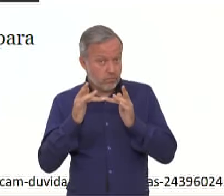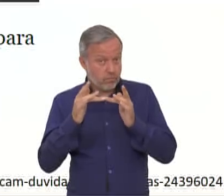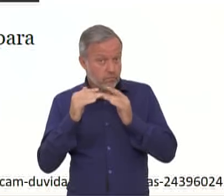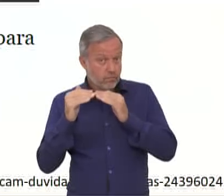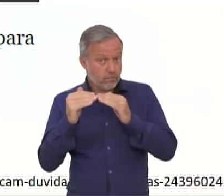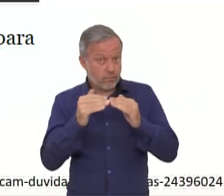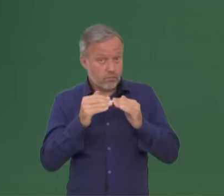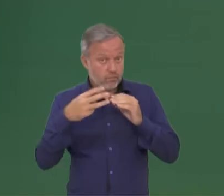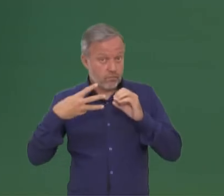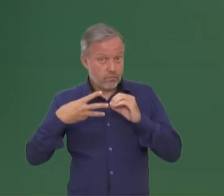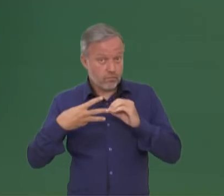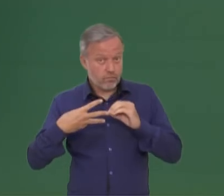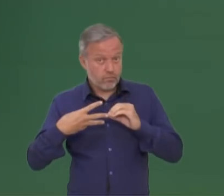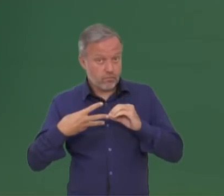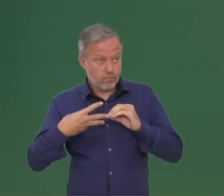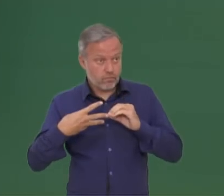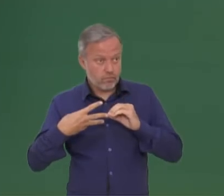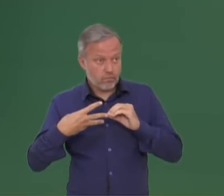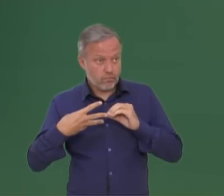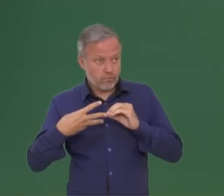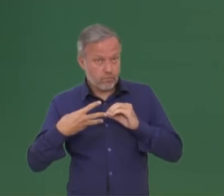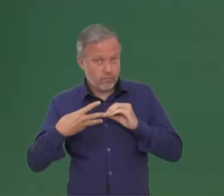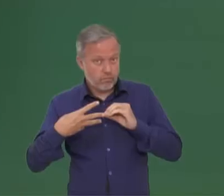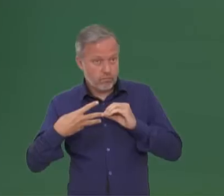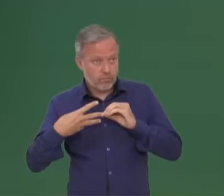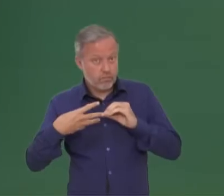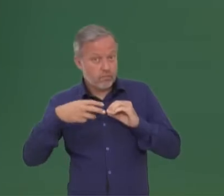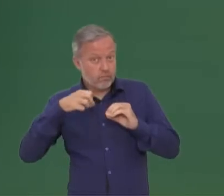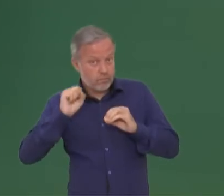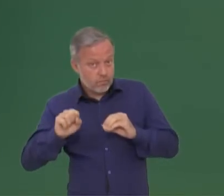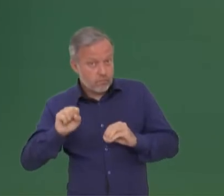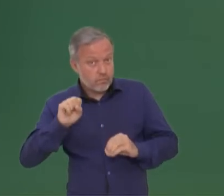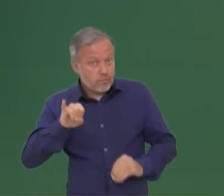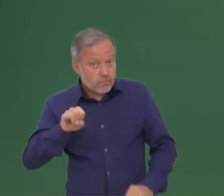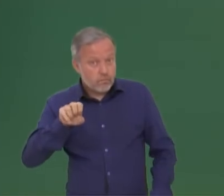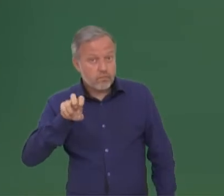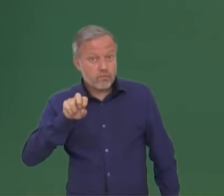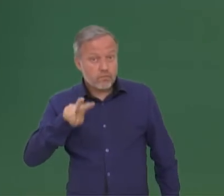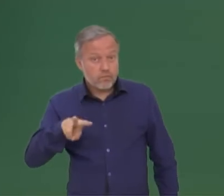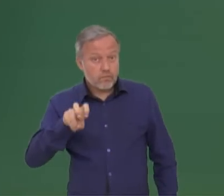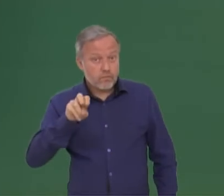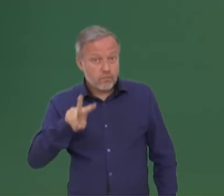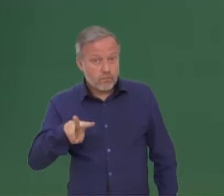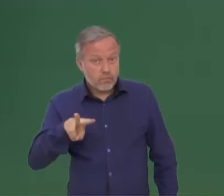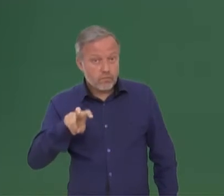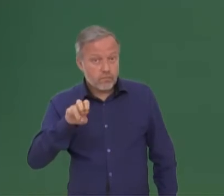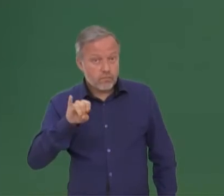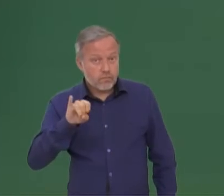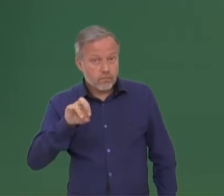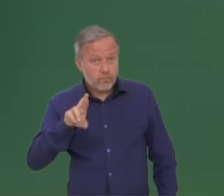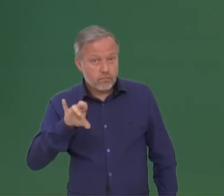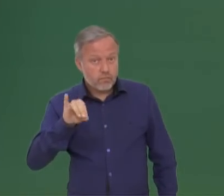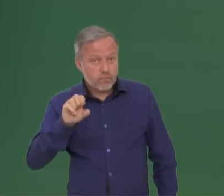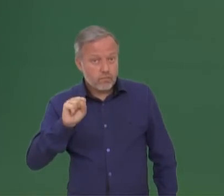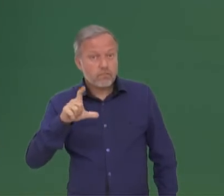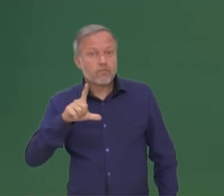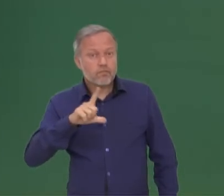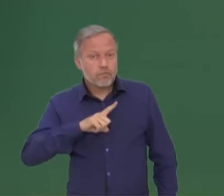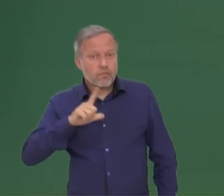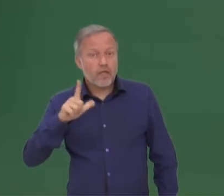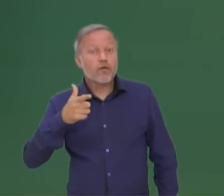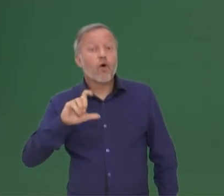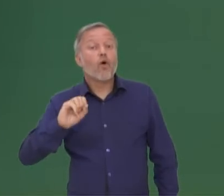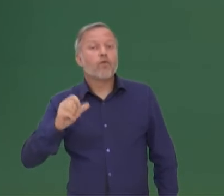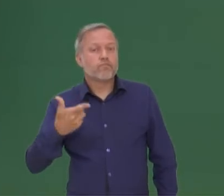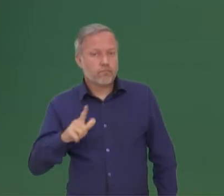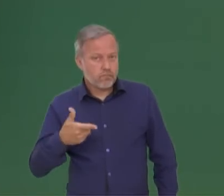com a célula. E a gente vai ver se os vírus têm ou não célula na sua constituição. Então